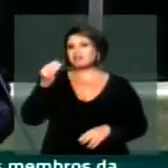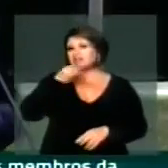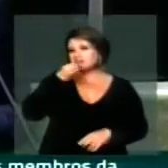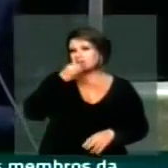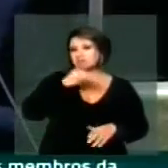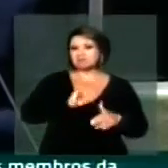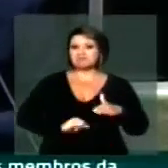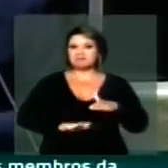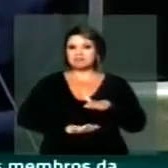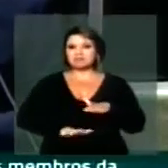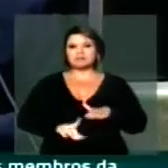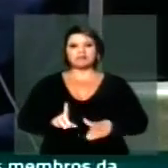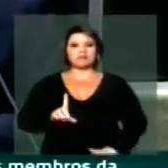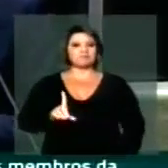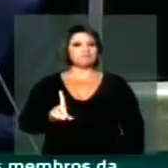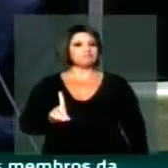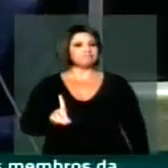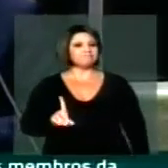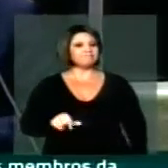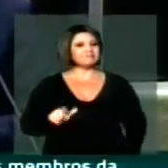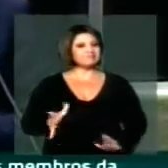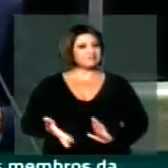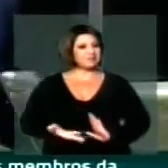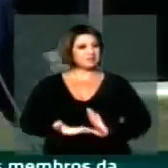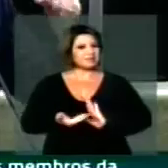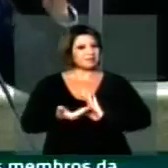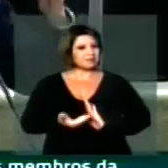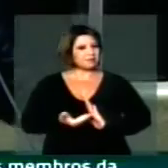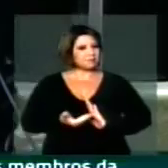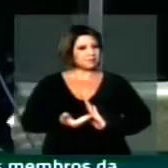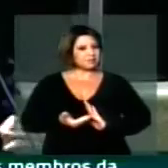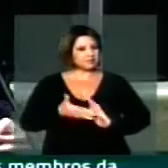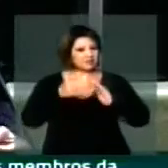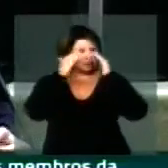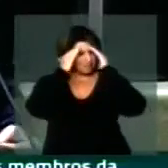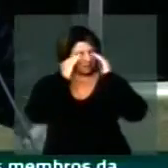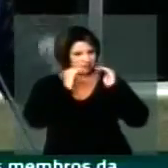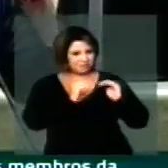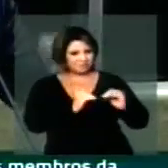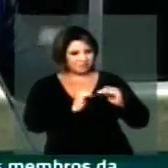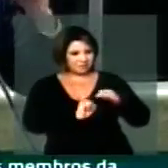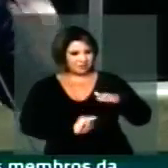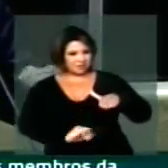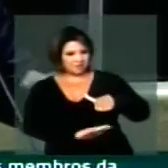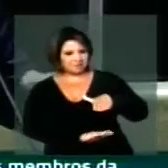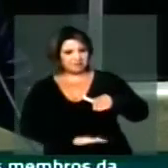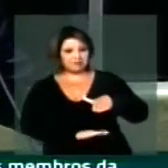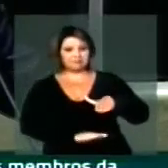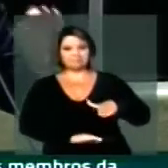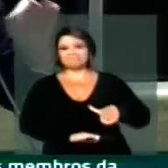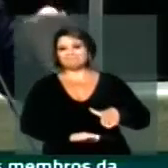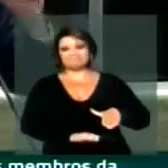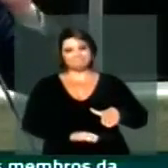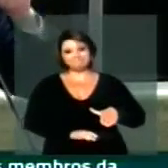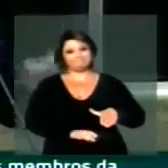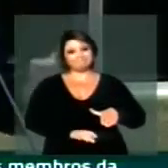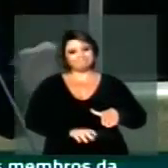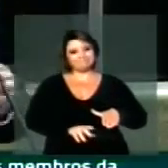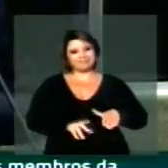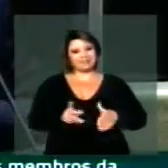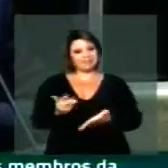se alguém imagina a Câmara dos Deputados subjugada, eu quero dizer que é um